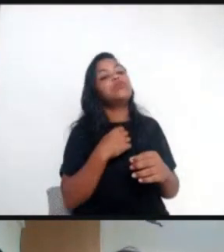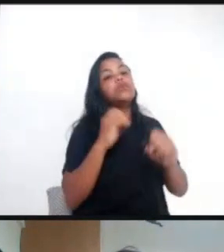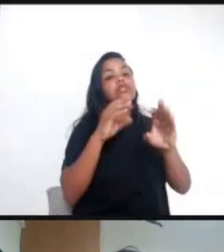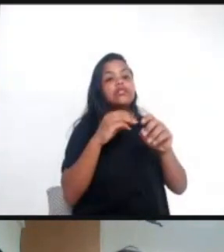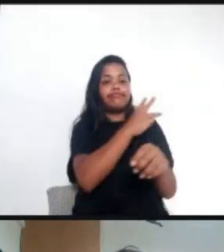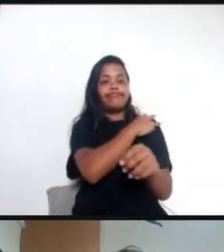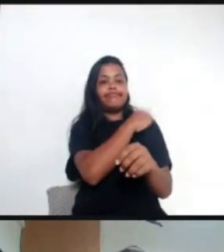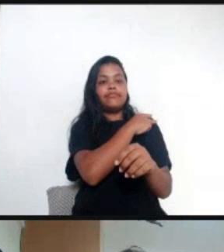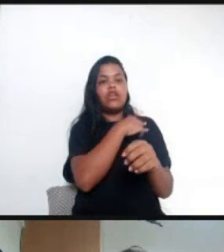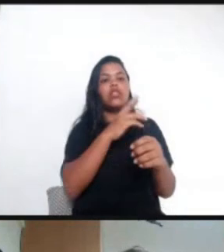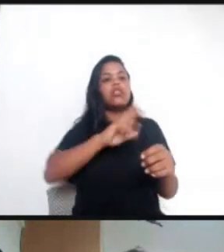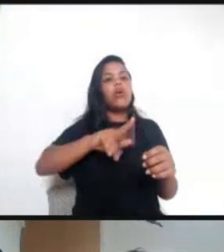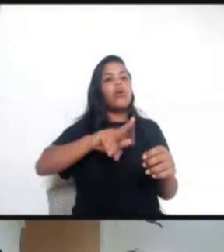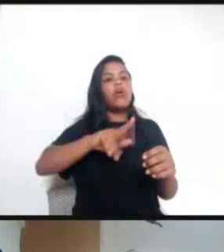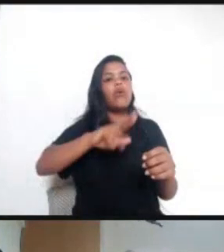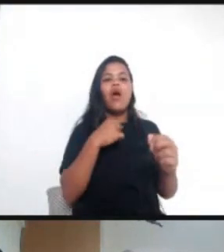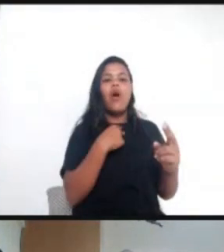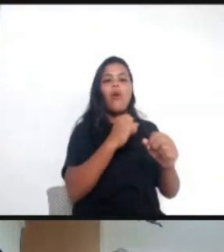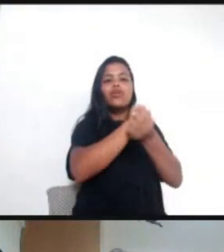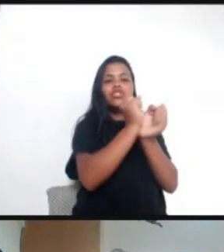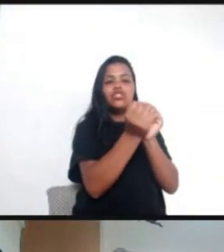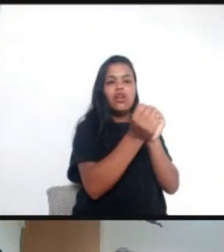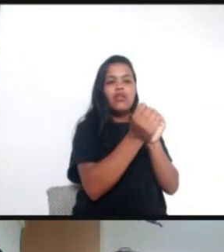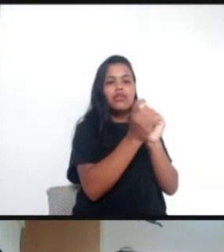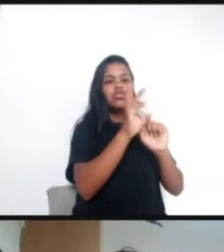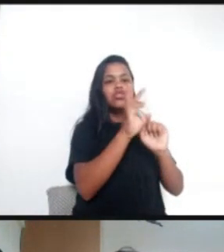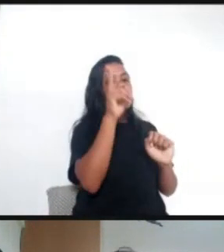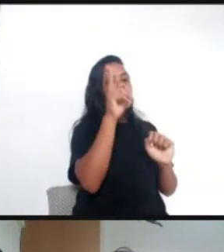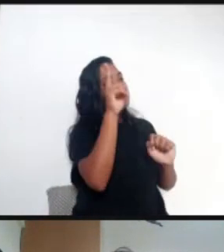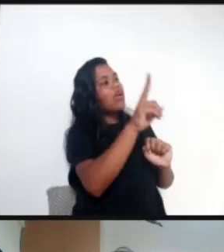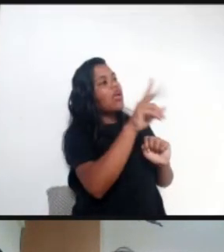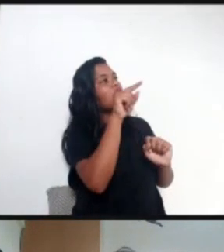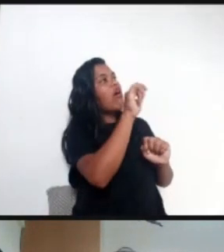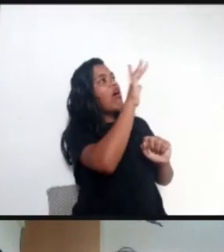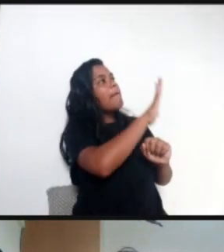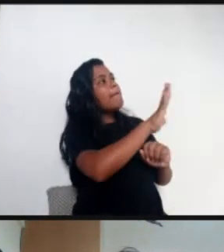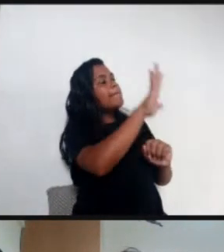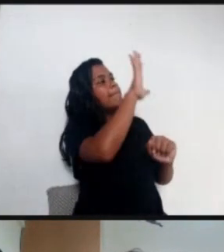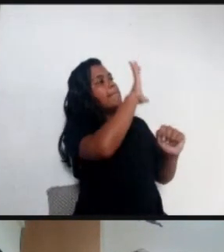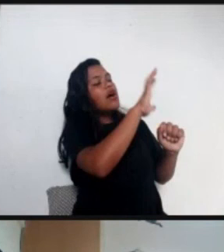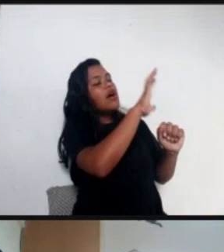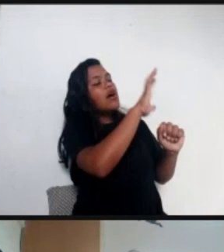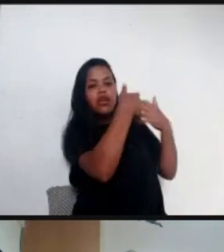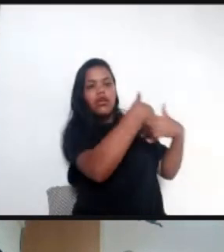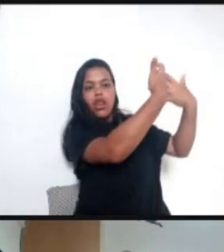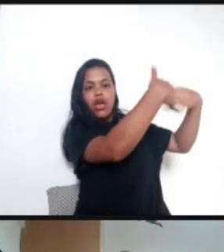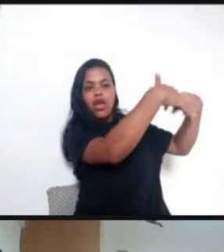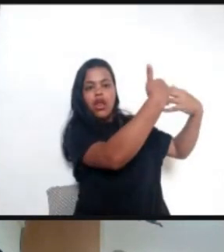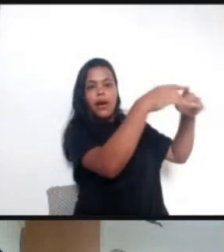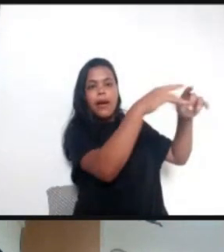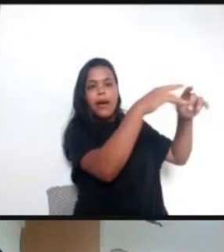que ficavam a ver sombras. Então, aquilo era a realidade para eles, quando, na verdade, eram alegorias projetadas por outras